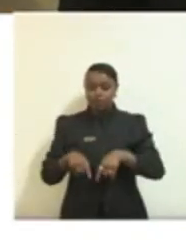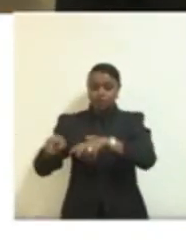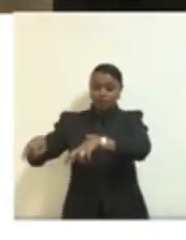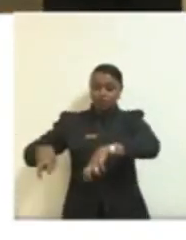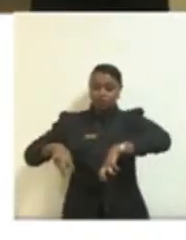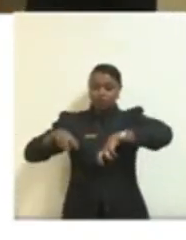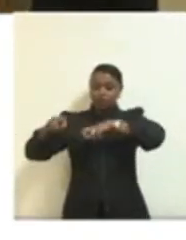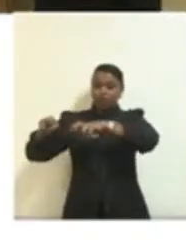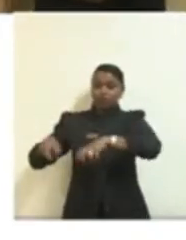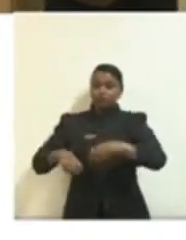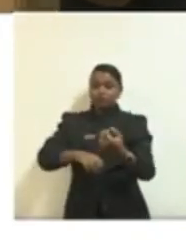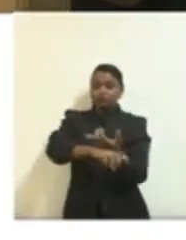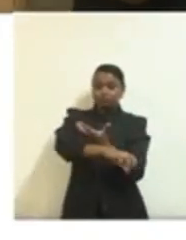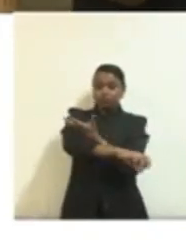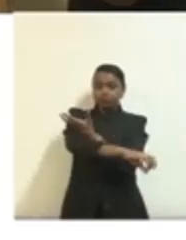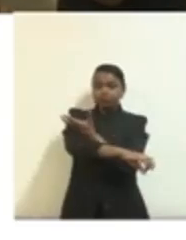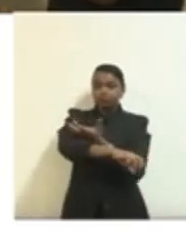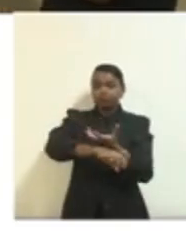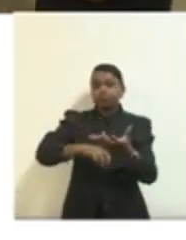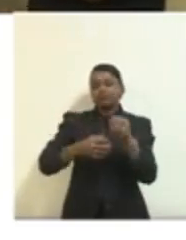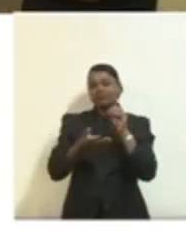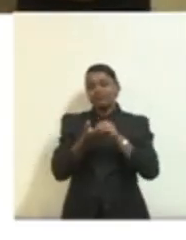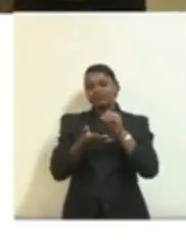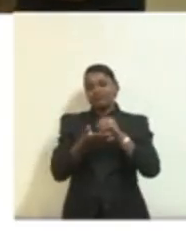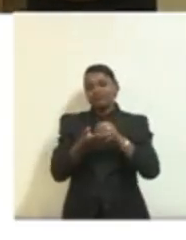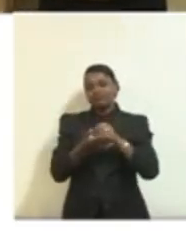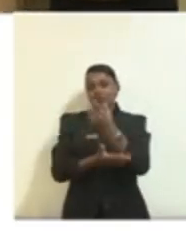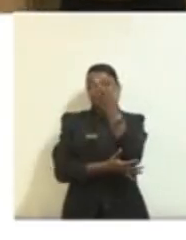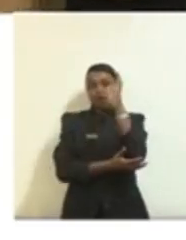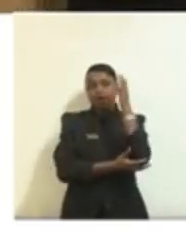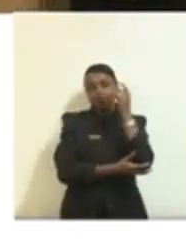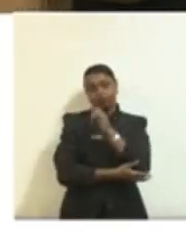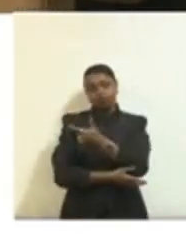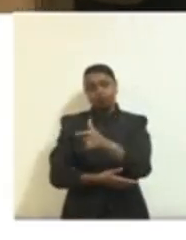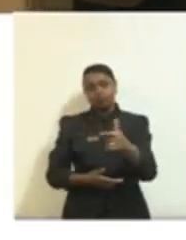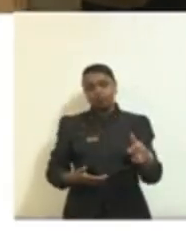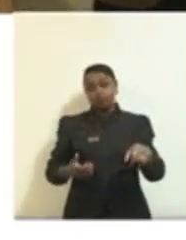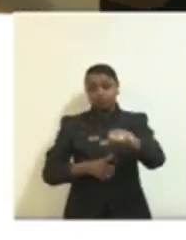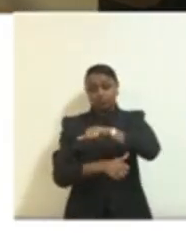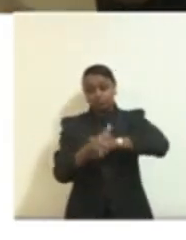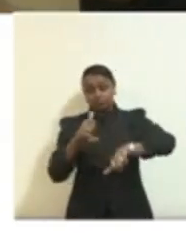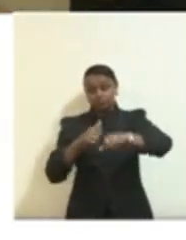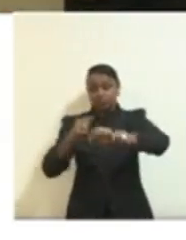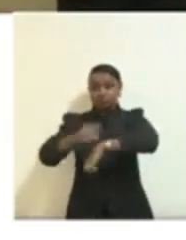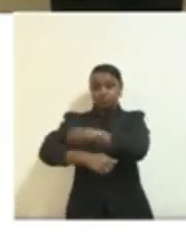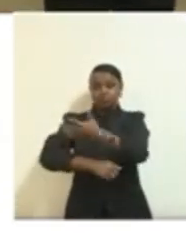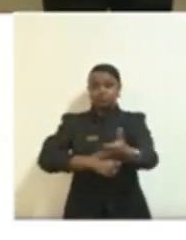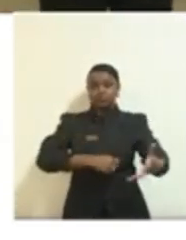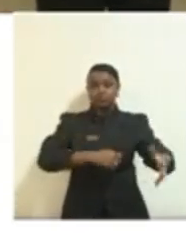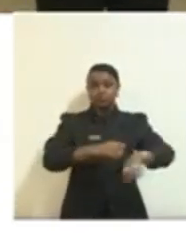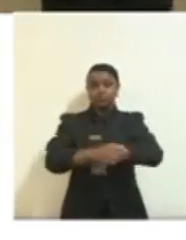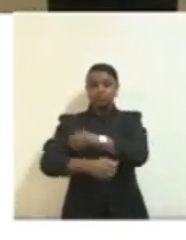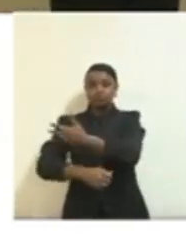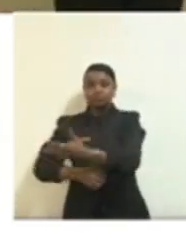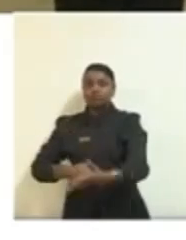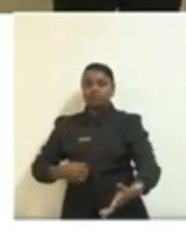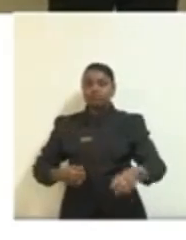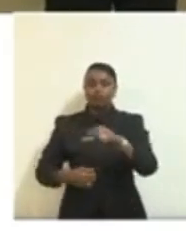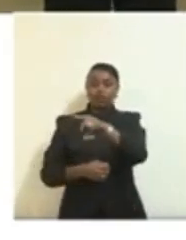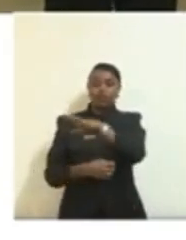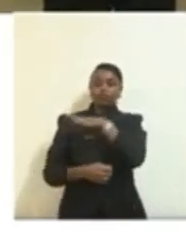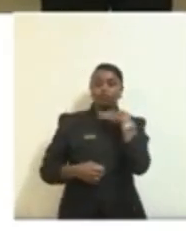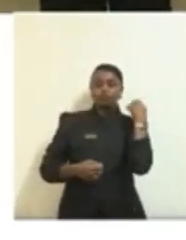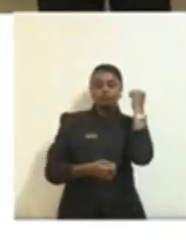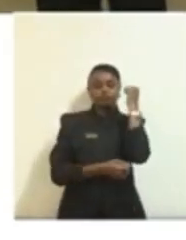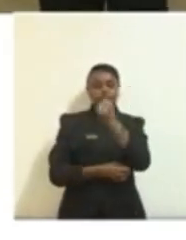campo rapado, não é um campo, né, com toceiras, com arbustos, né? Transformar em soja, não precisa desmatar, basta